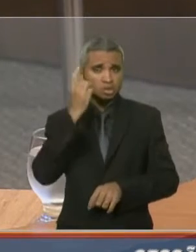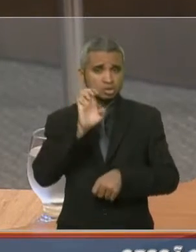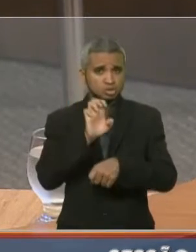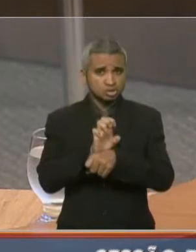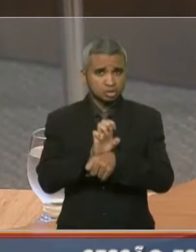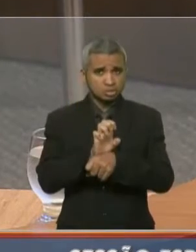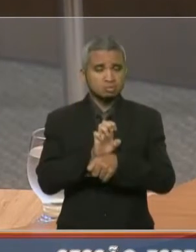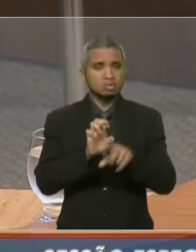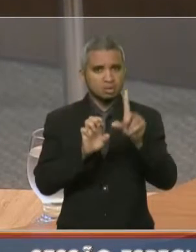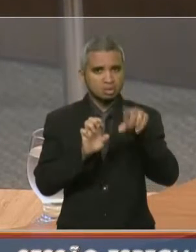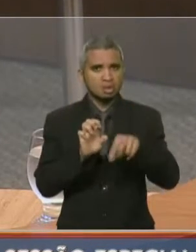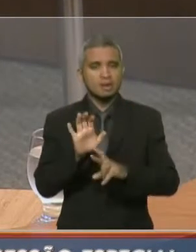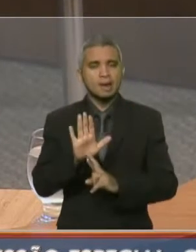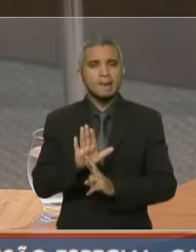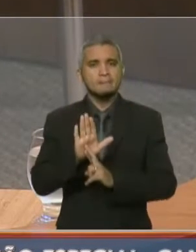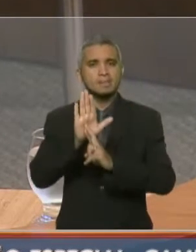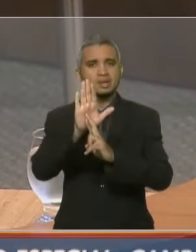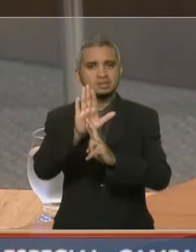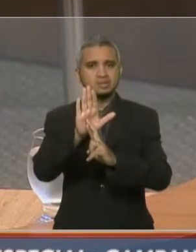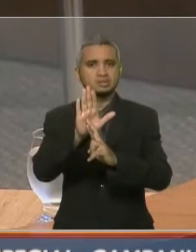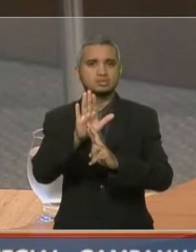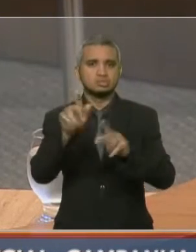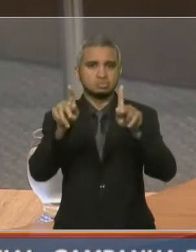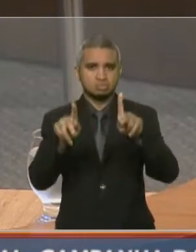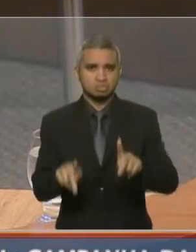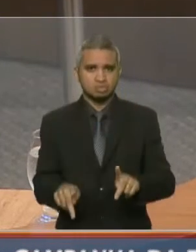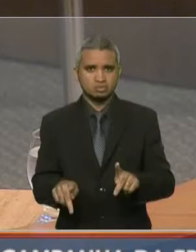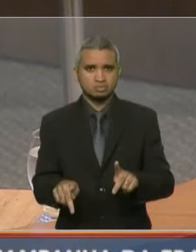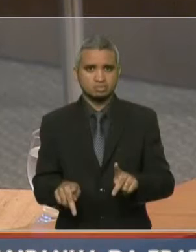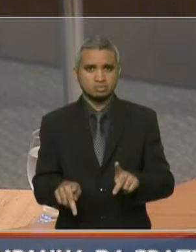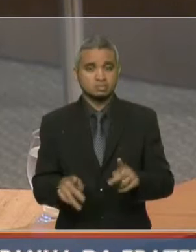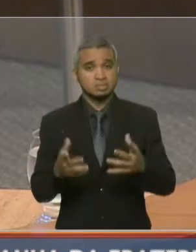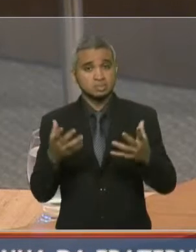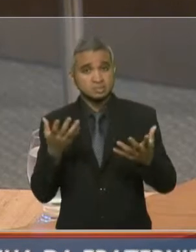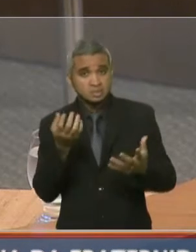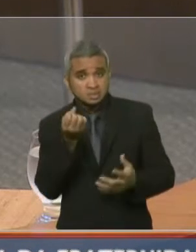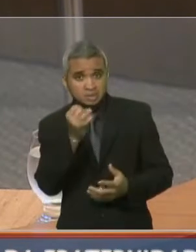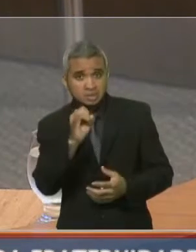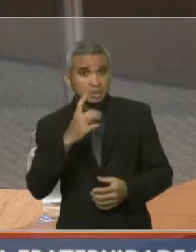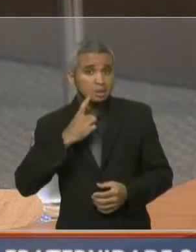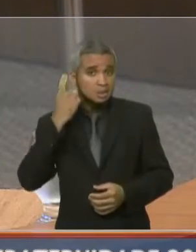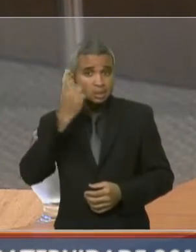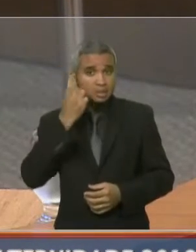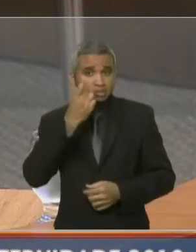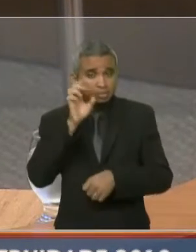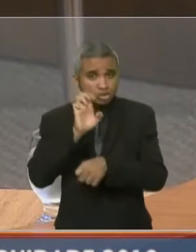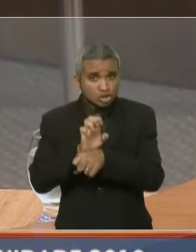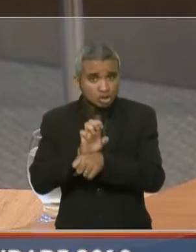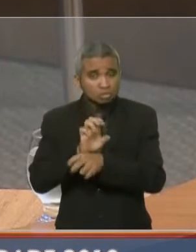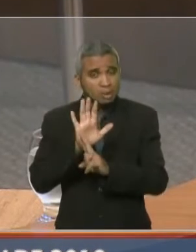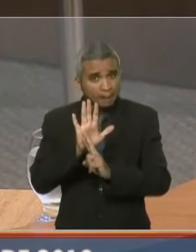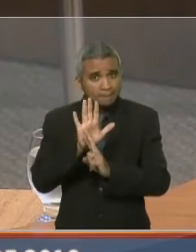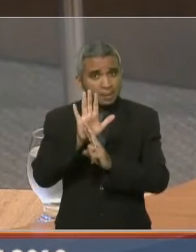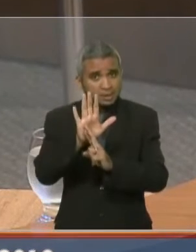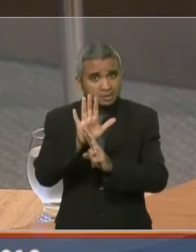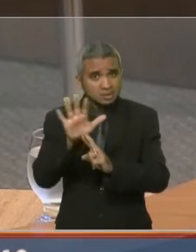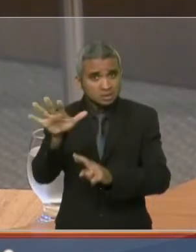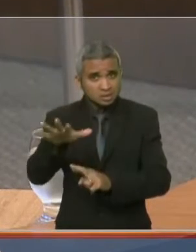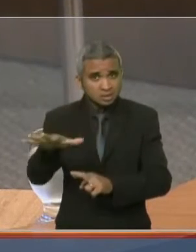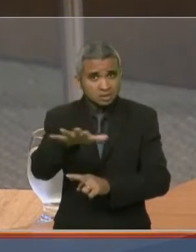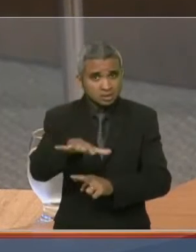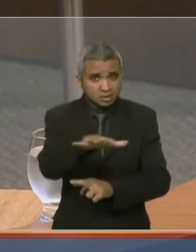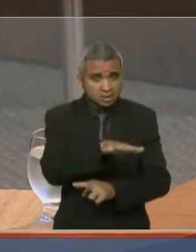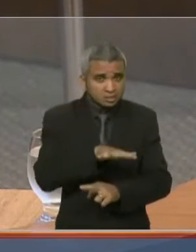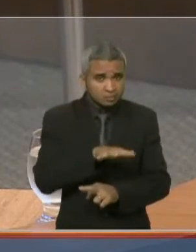nossos representantes, temos que somar forças para fazer as coisas acontecerem. E sabemos também que o